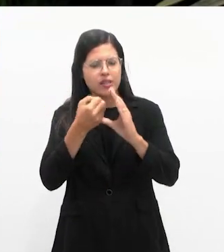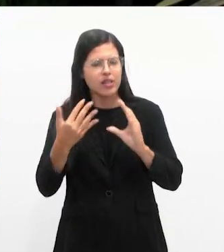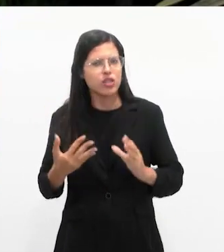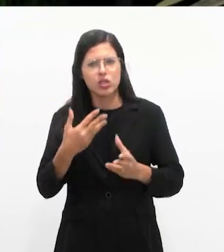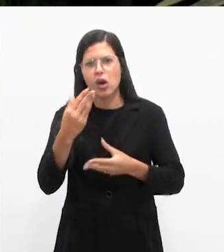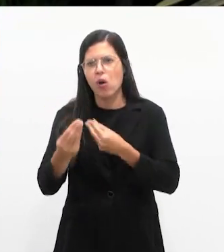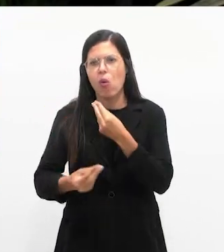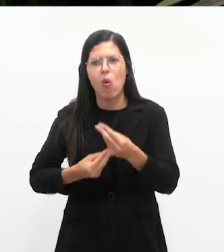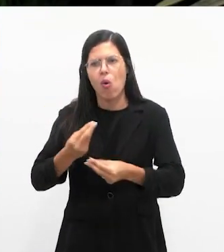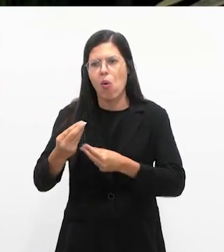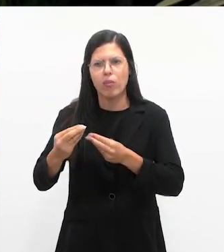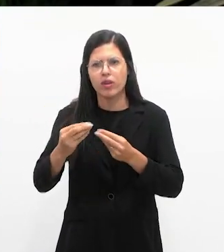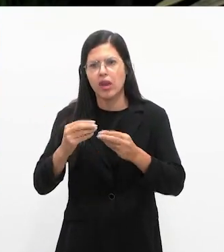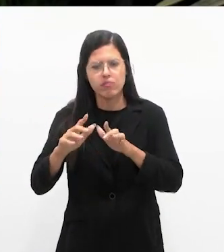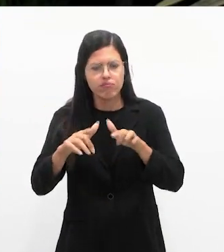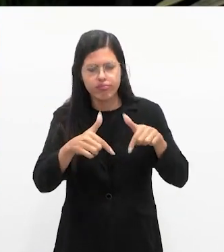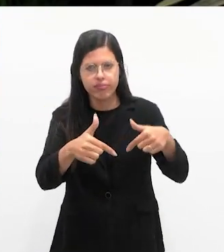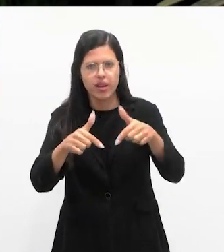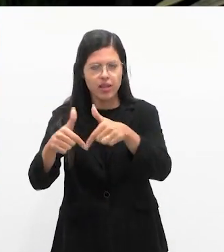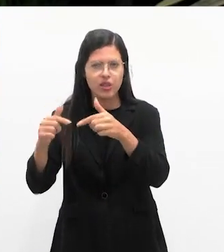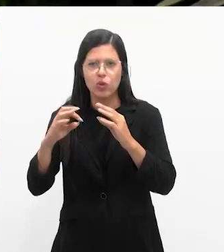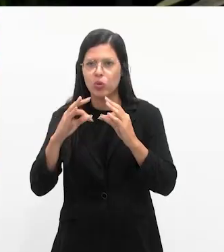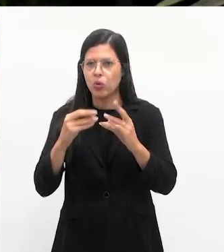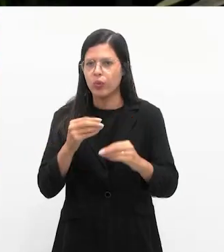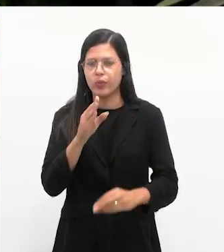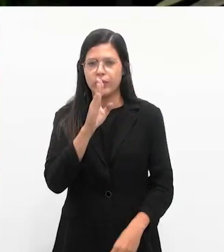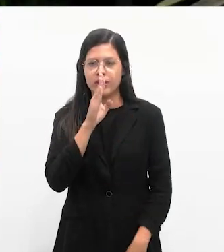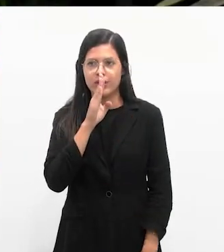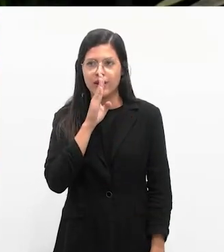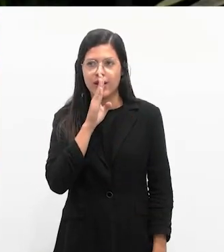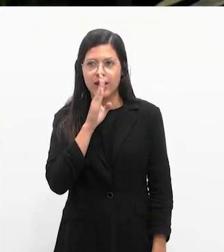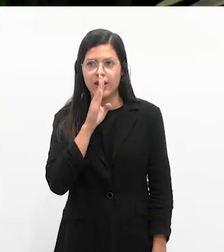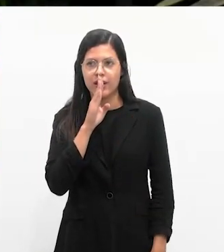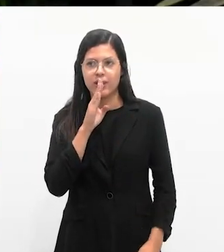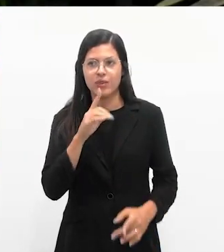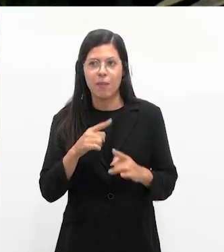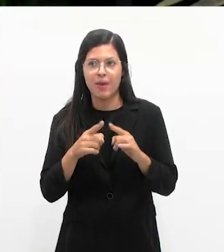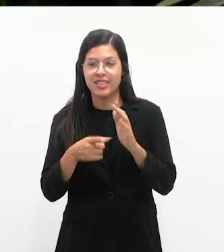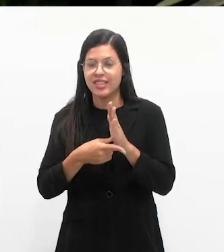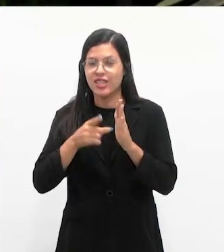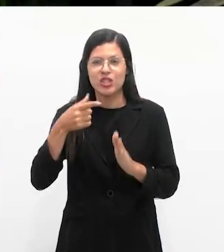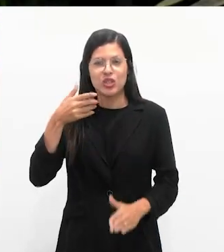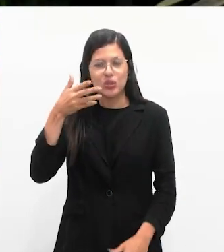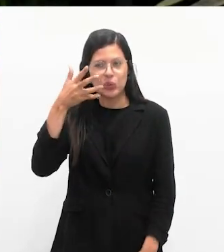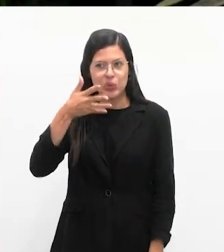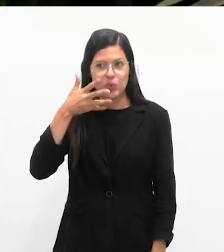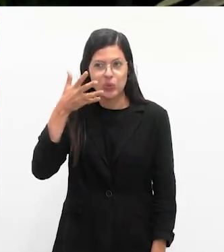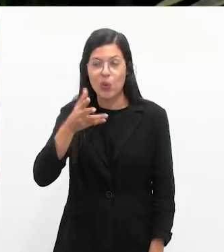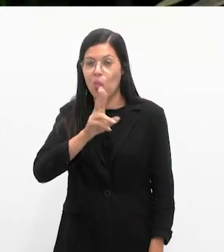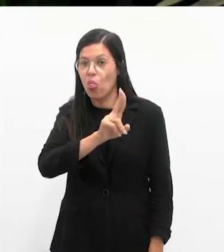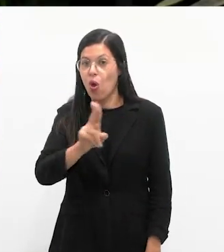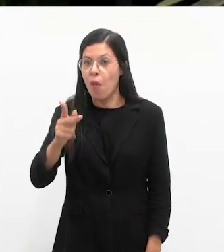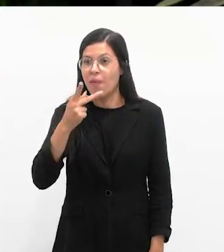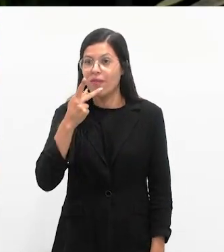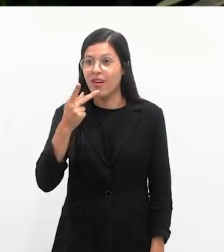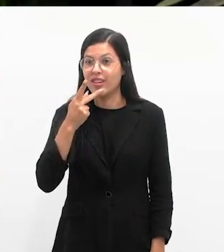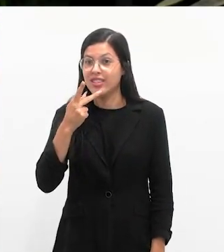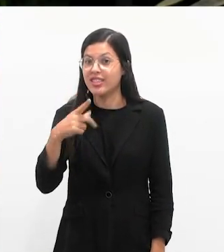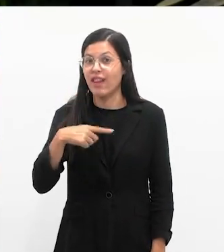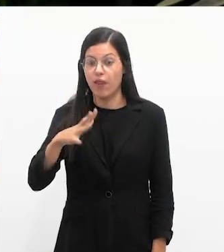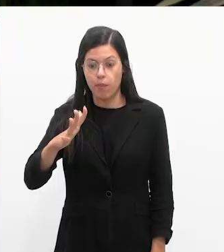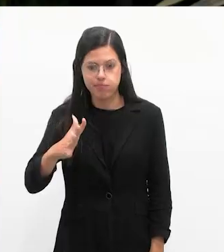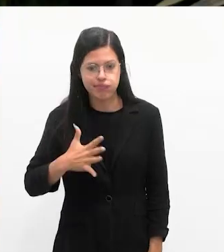seu pontificado, né? Então, ficamos todos em silêncio, mas antes do discurso, quando o nome foi anunciado, primeiro houve